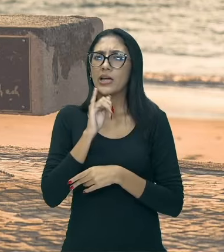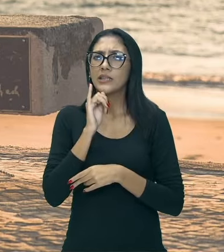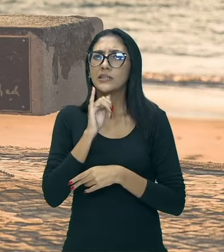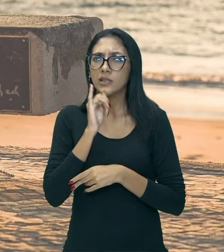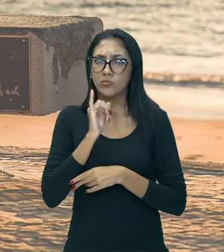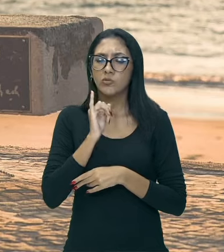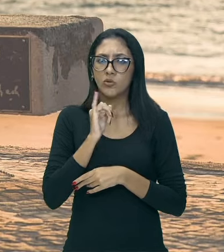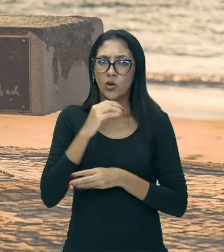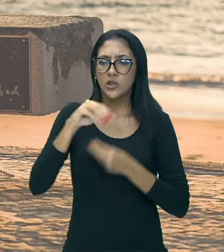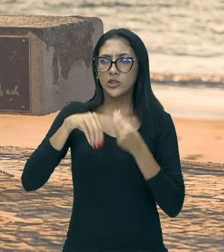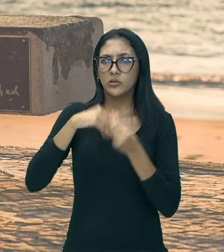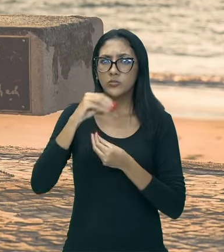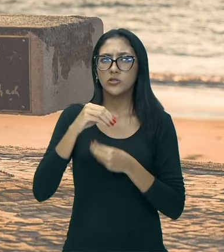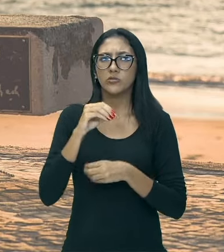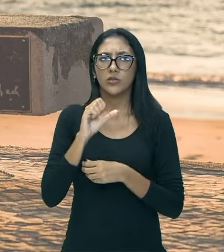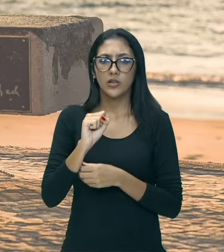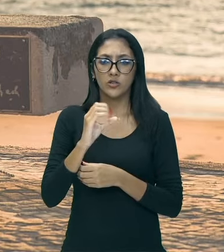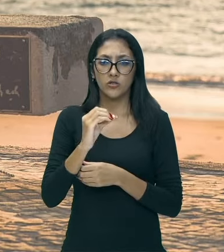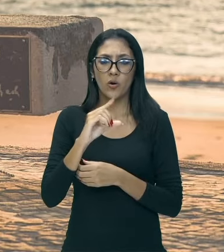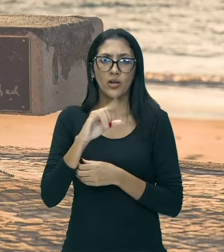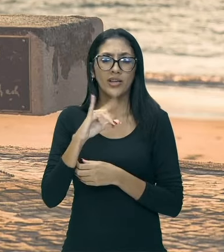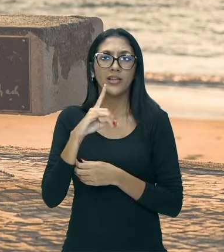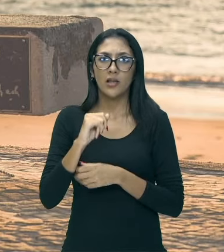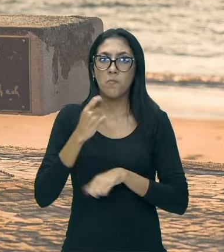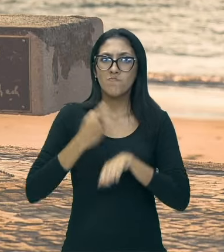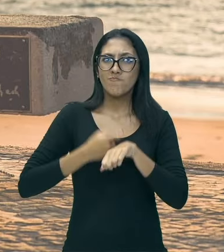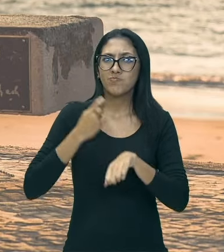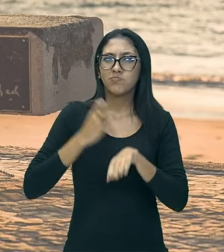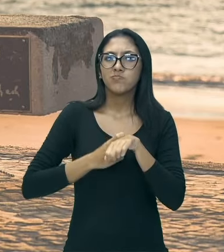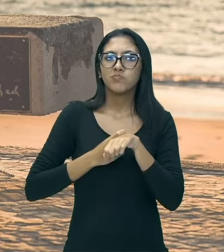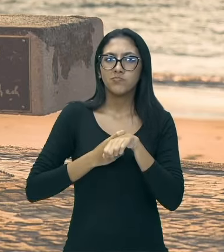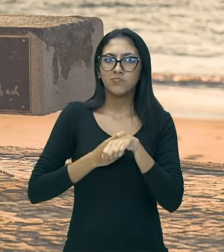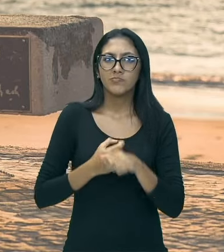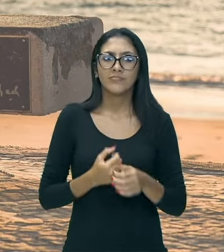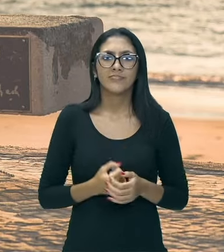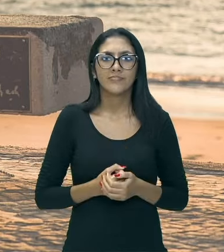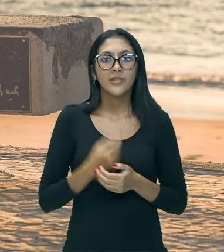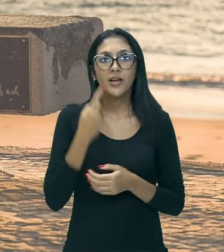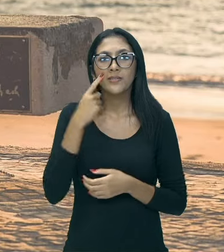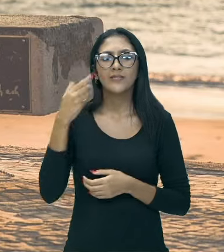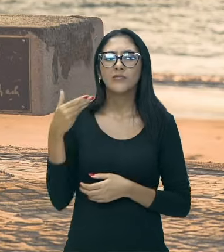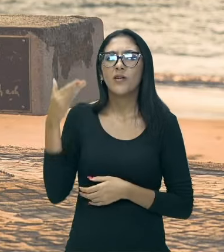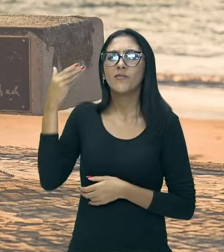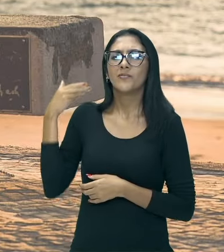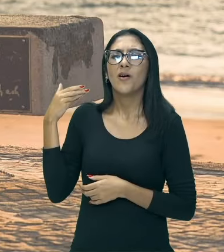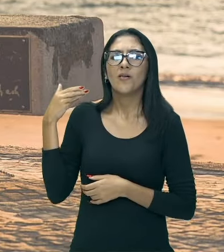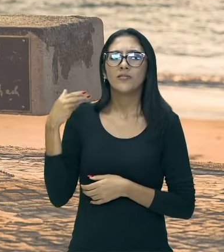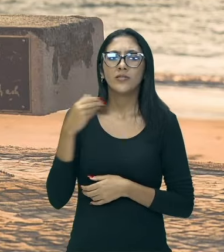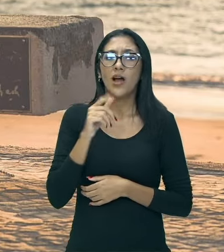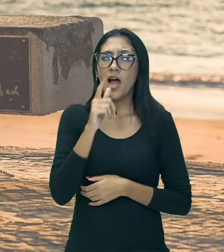observarem, aqui ao meu redor, eu tenho um mar. Olha que lindo. Olha o mar aí, ó, atrás de